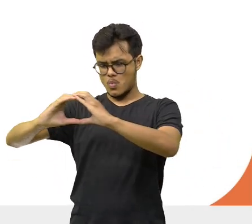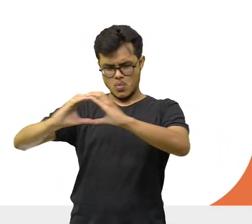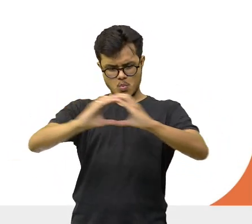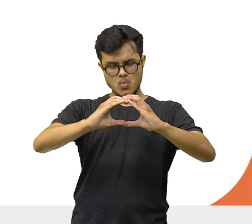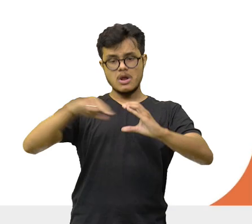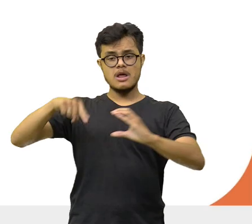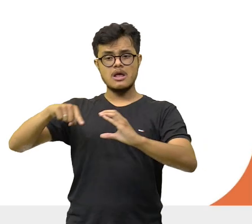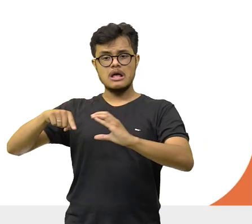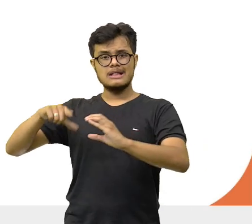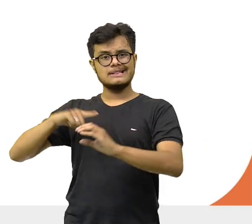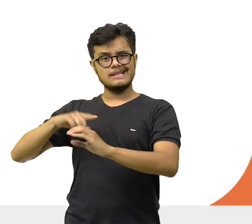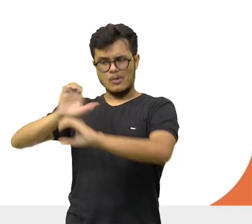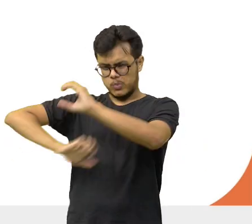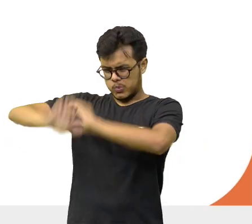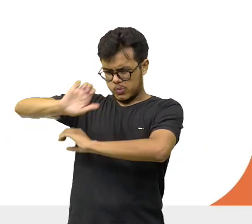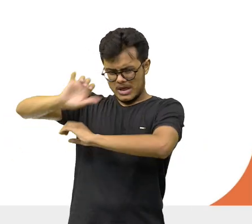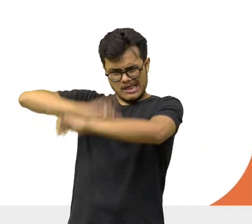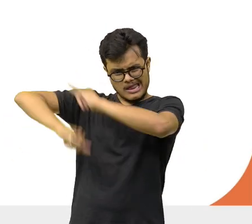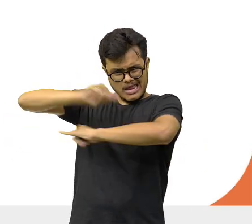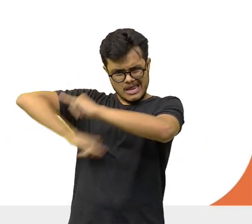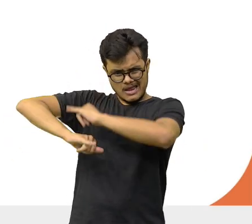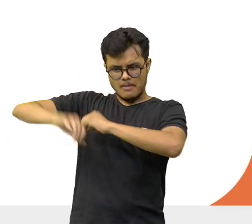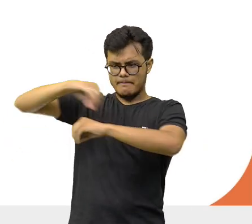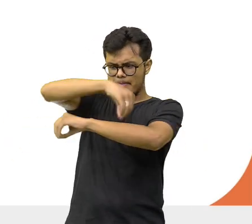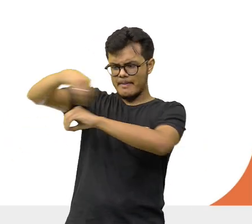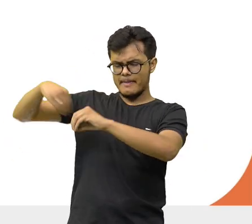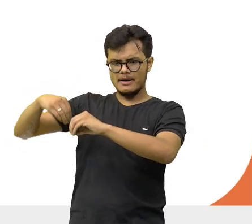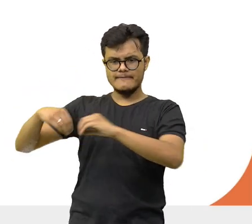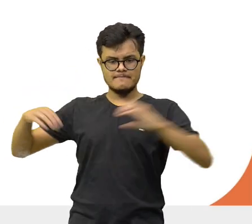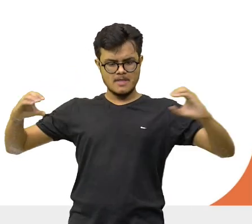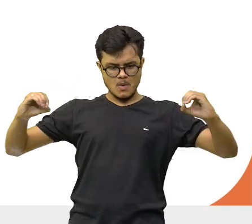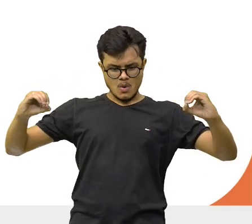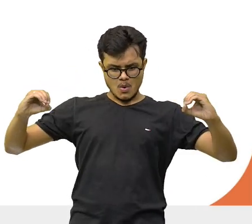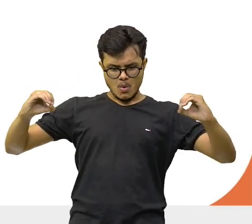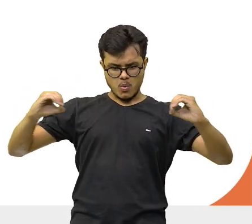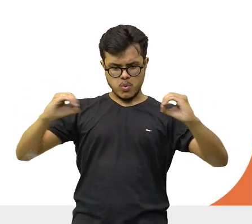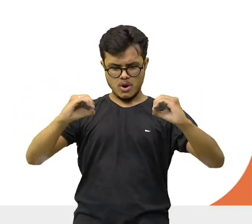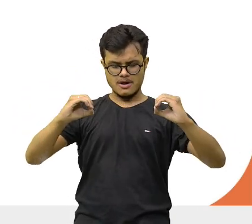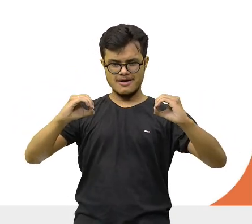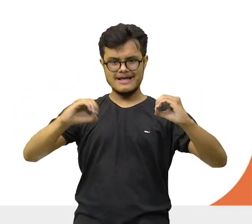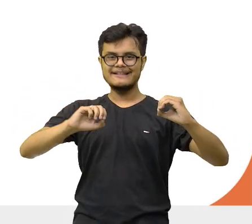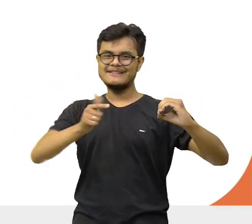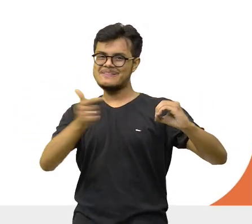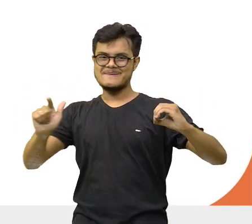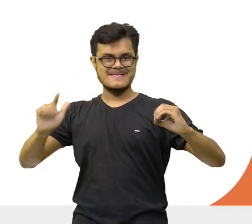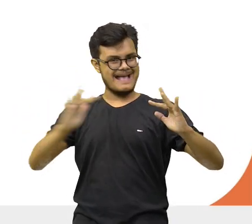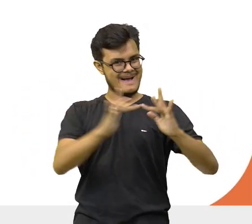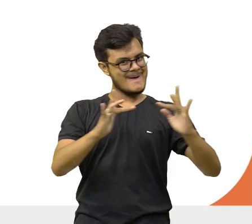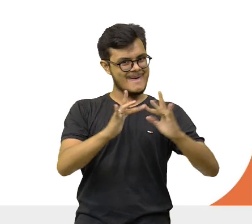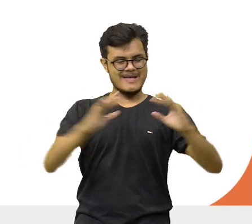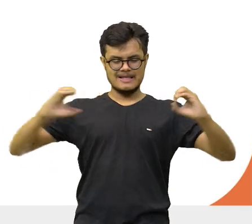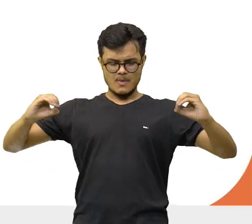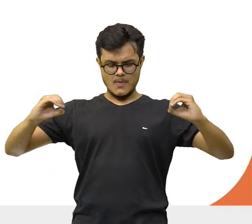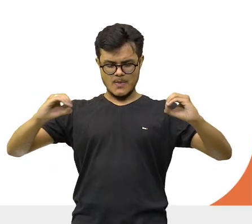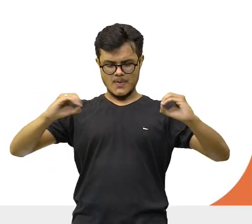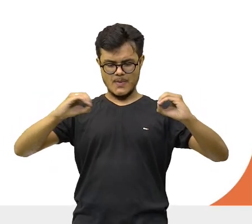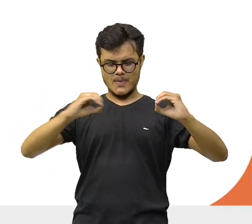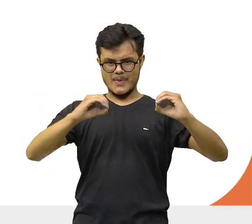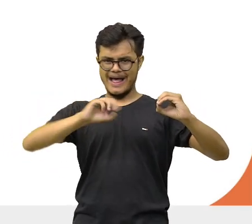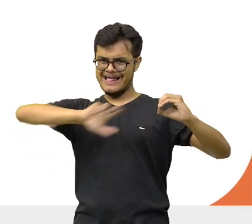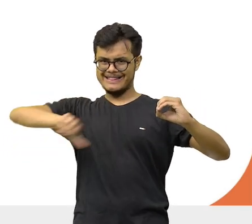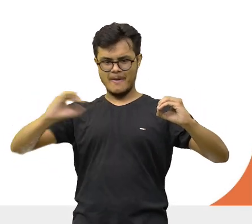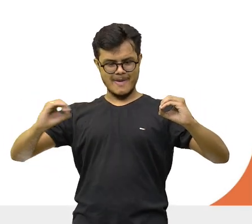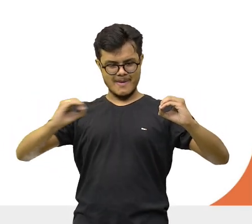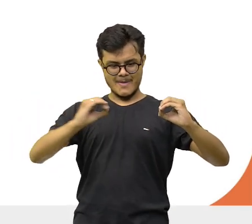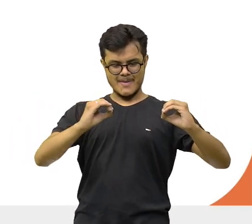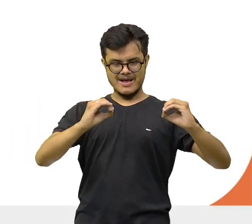que está carregado sem tocar no corpo neutro. Esse corpo da esquerda aqui,